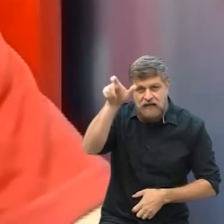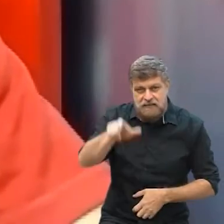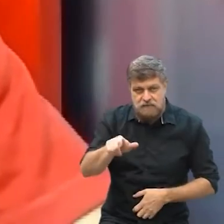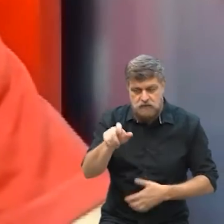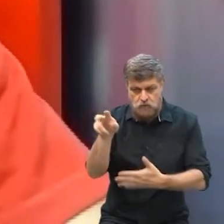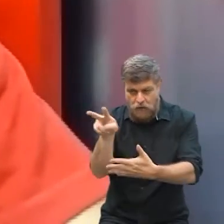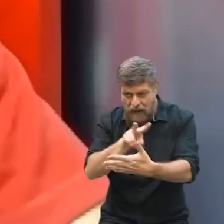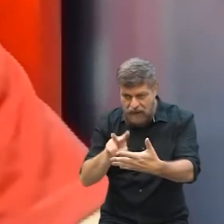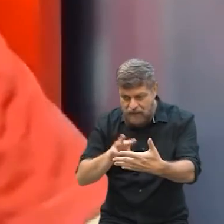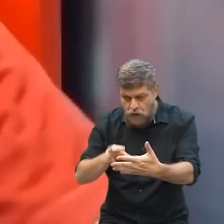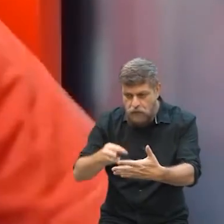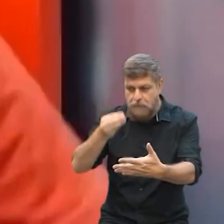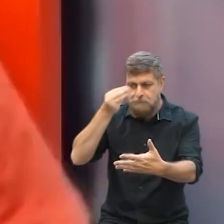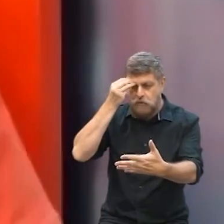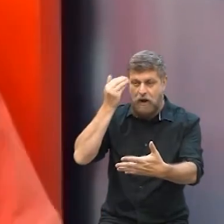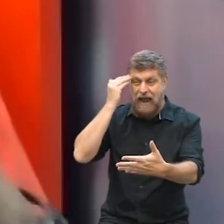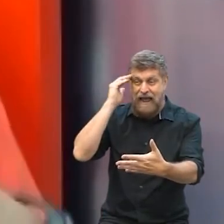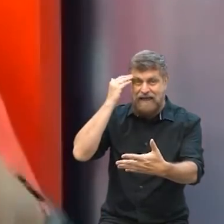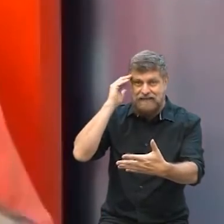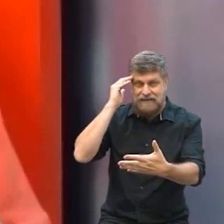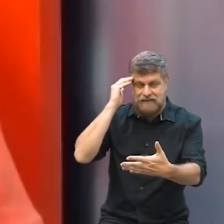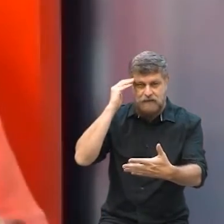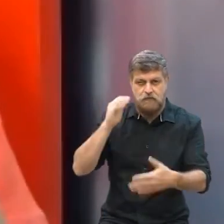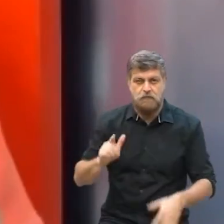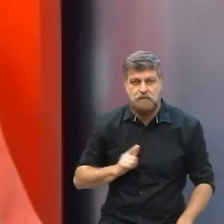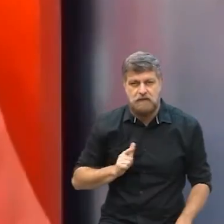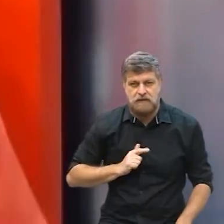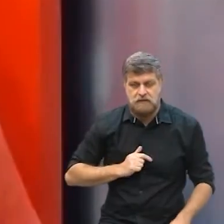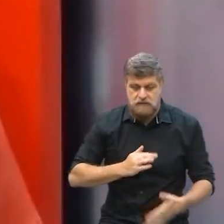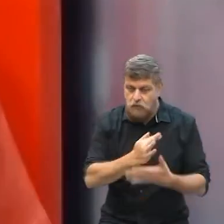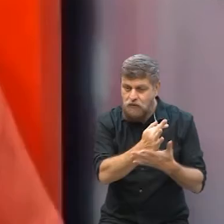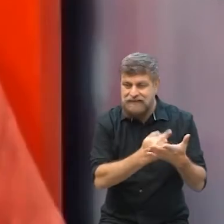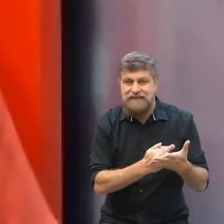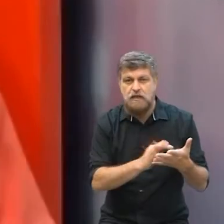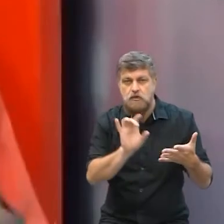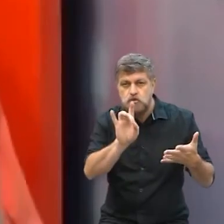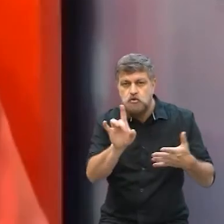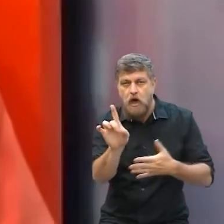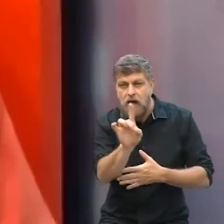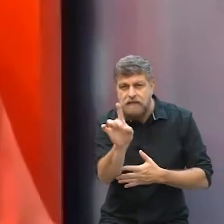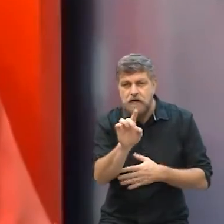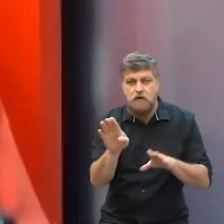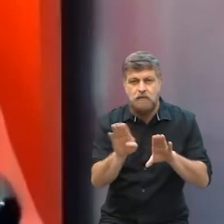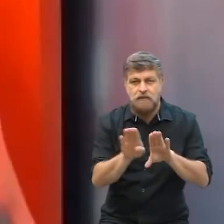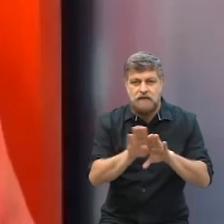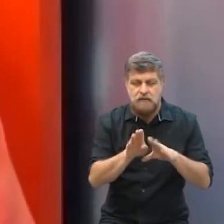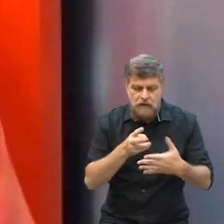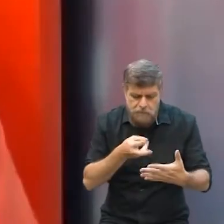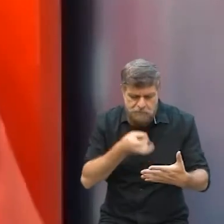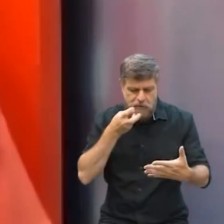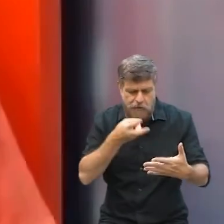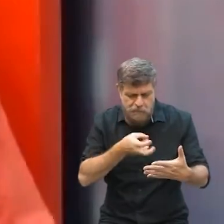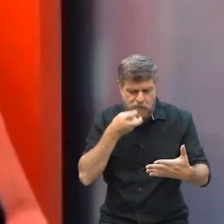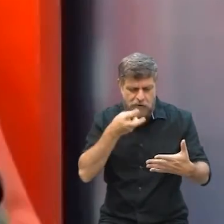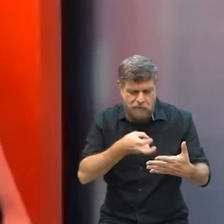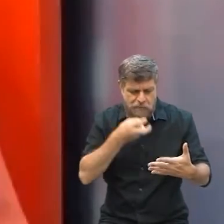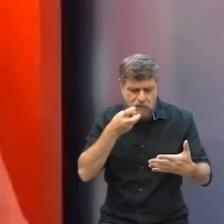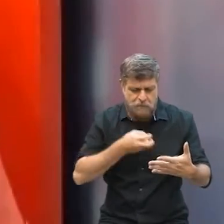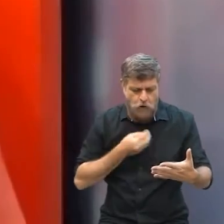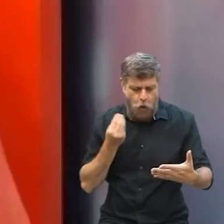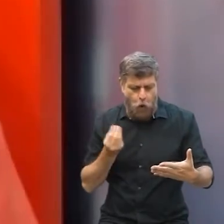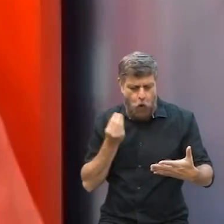e interpretação do aluno, mas não apenas interpretação do texto ali. Interpretação do texto,